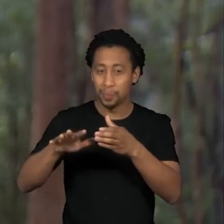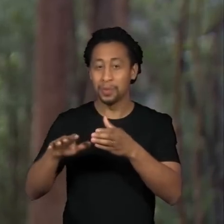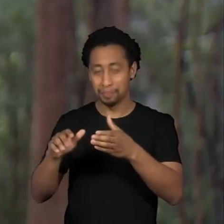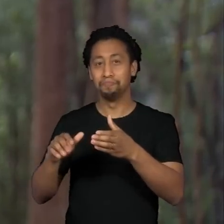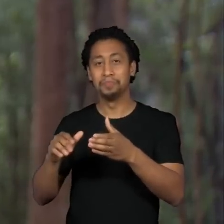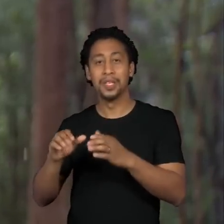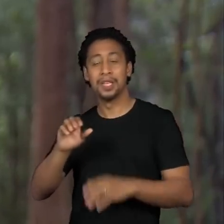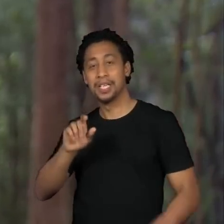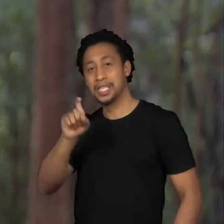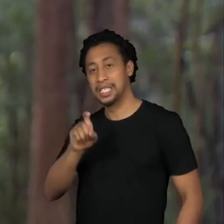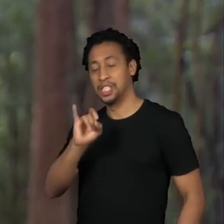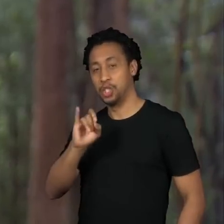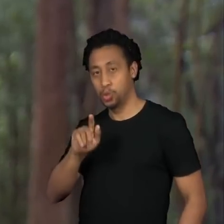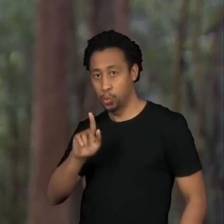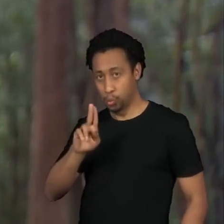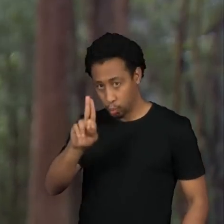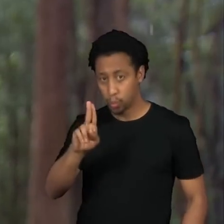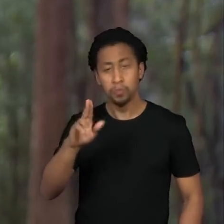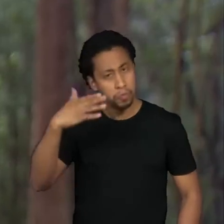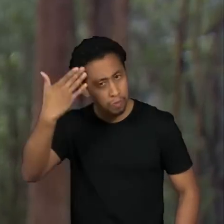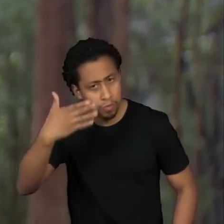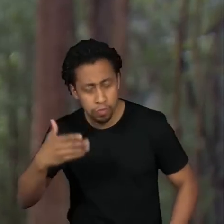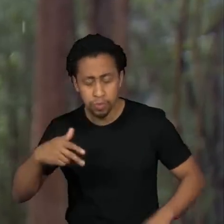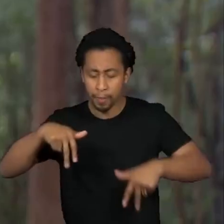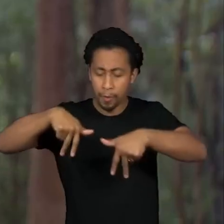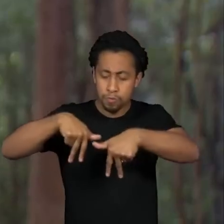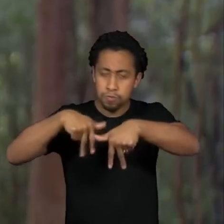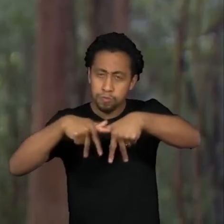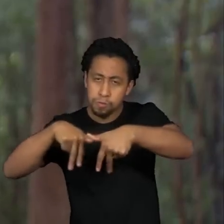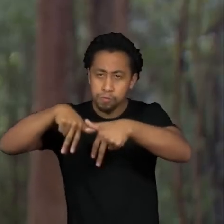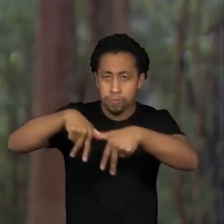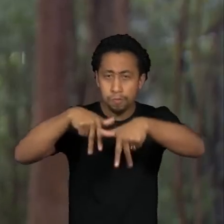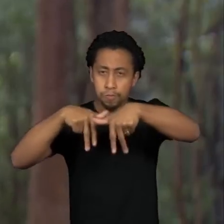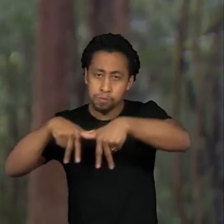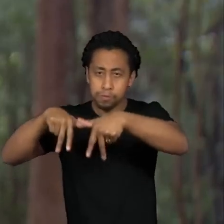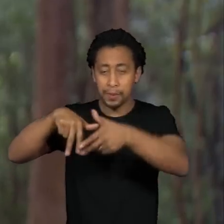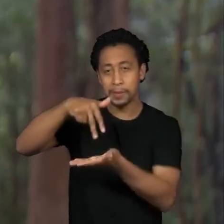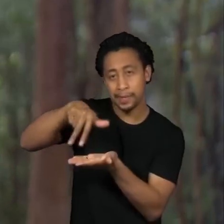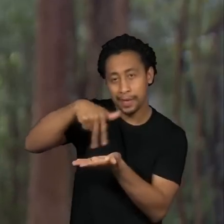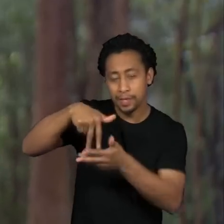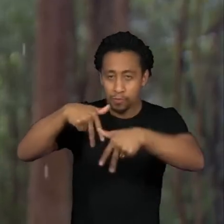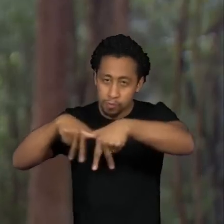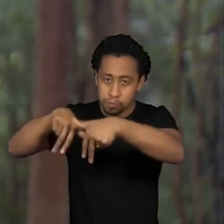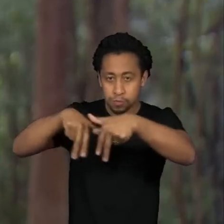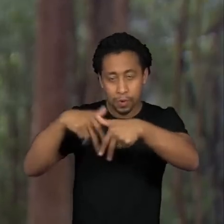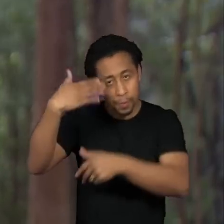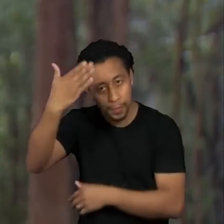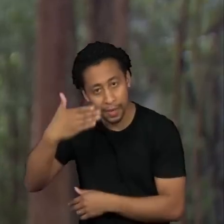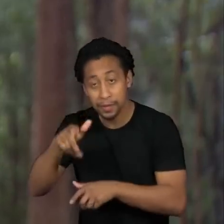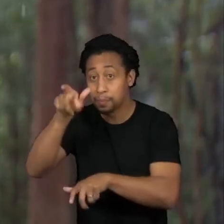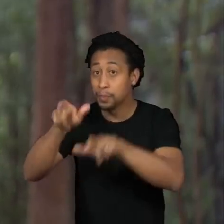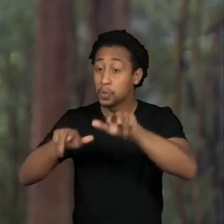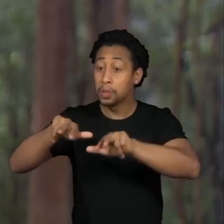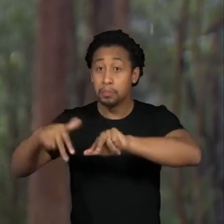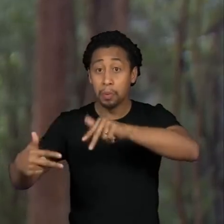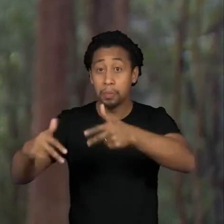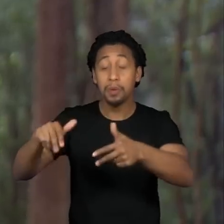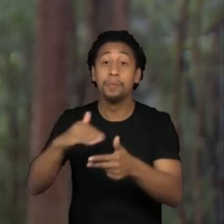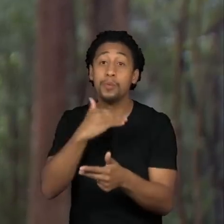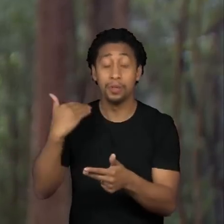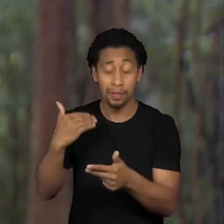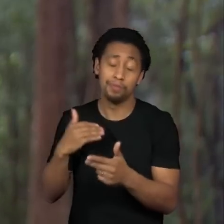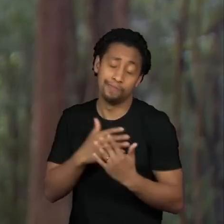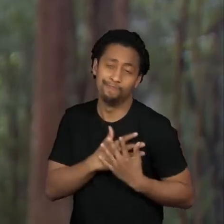Xingu. A cerimônia é um ritual em homenagem aos mortos ilustres, que encerra o longo período de luto